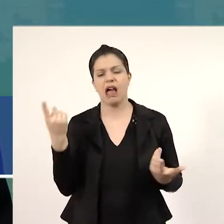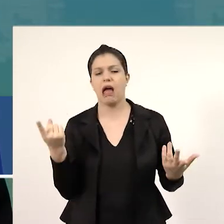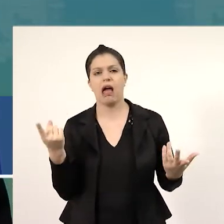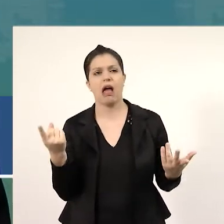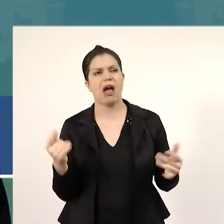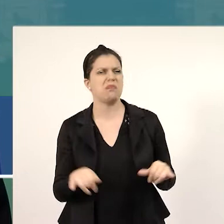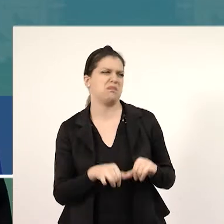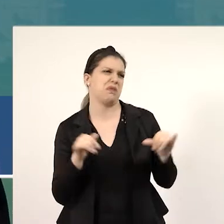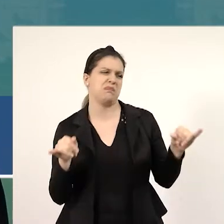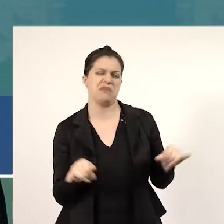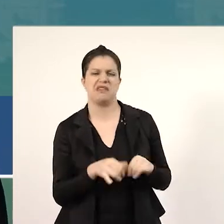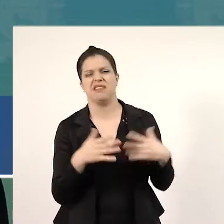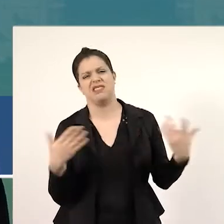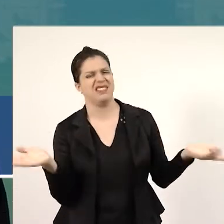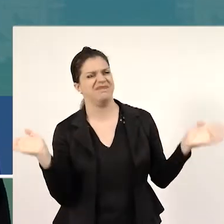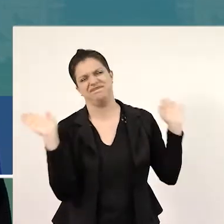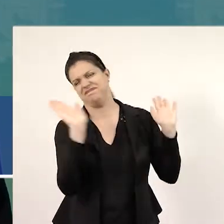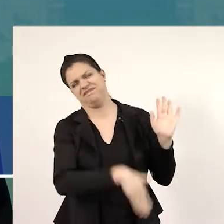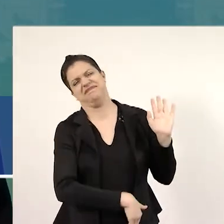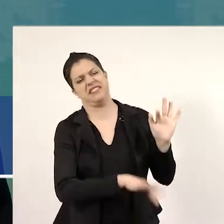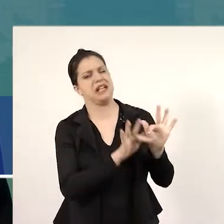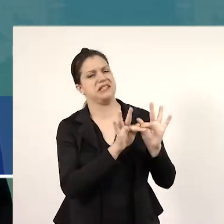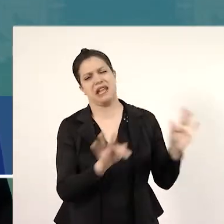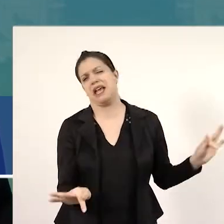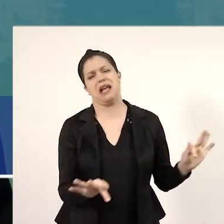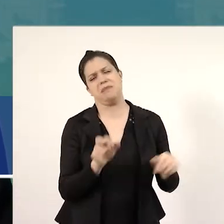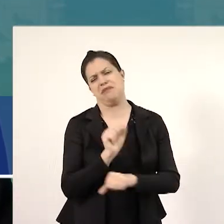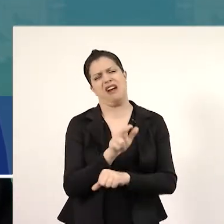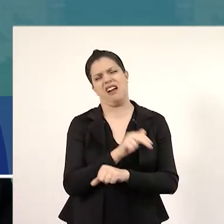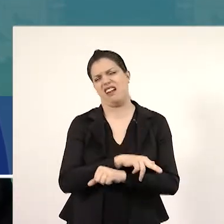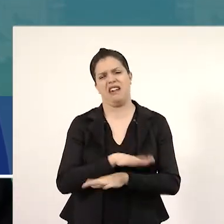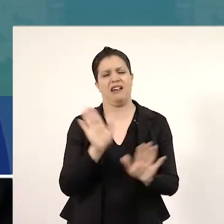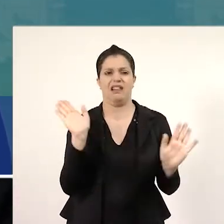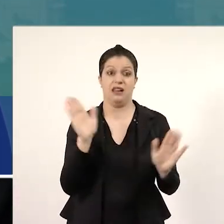Nós não podemos achar que é uma coisa